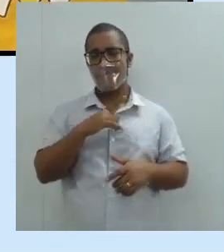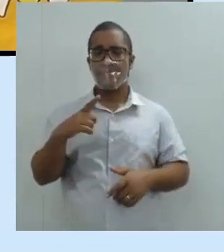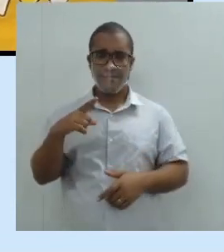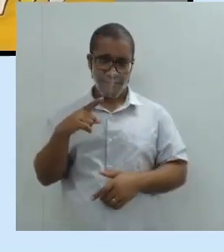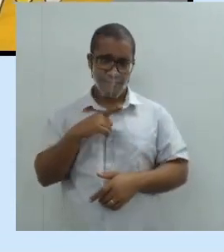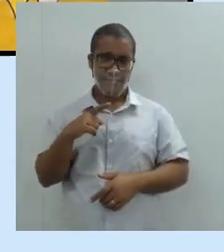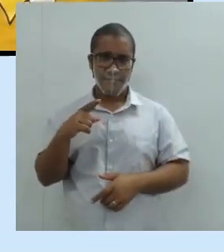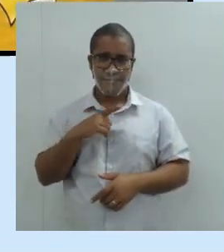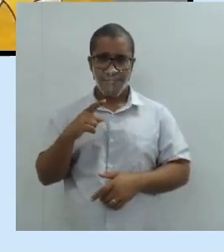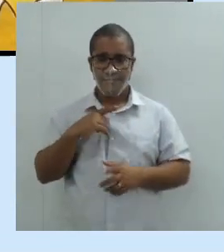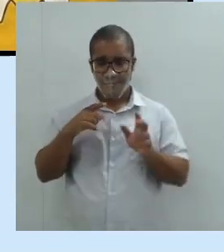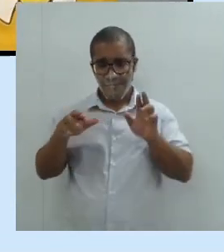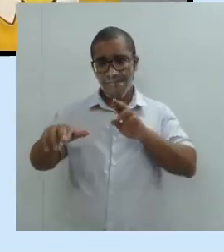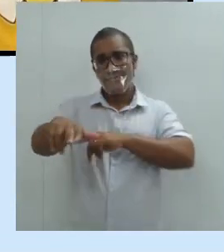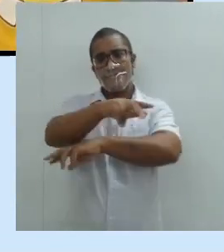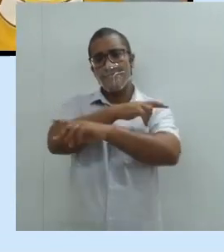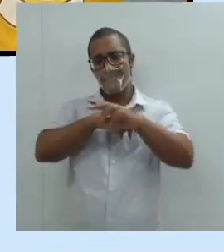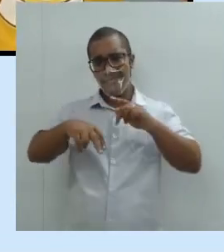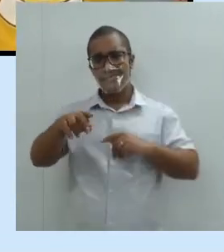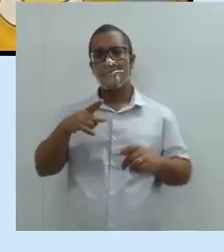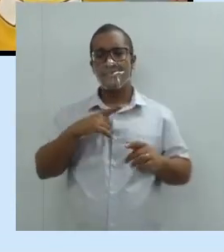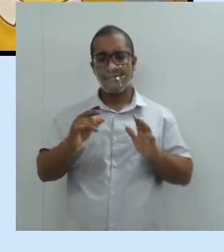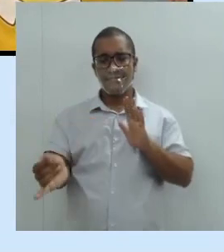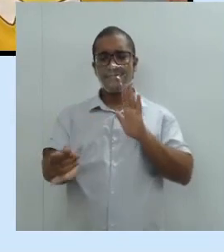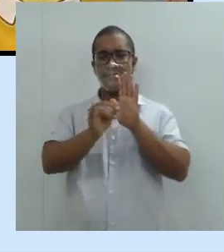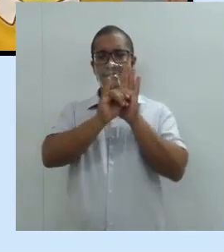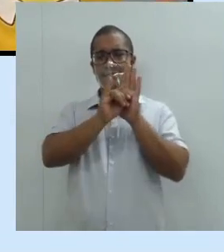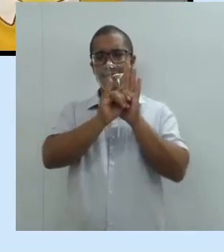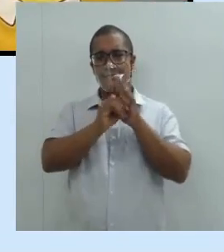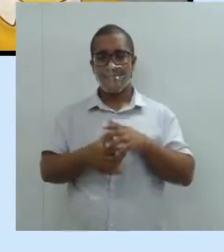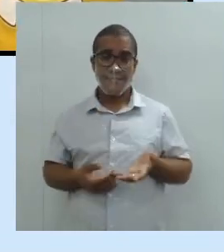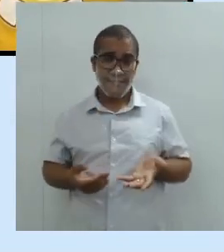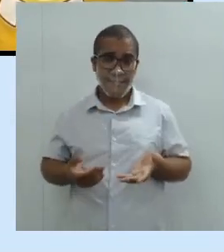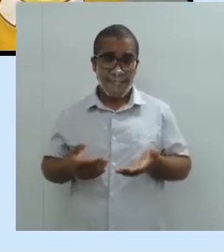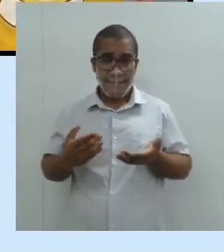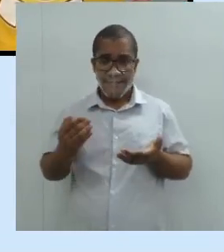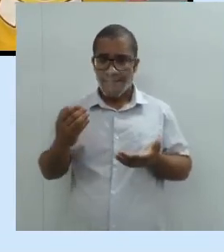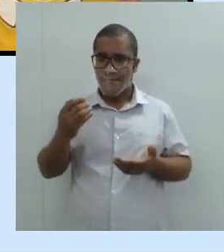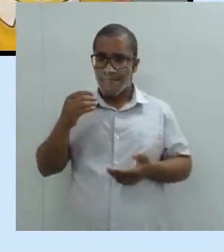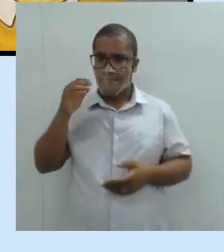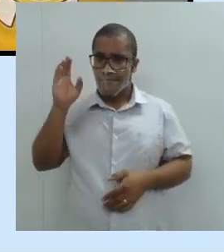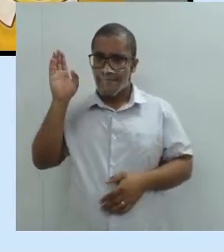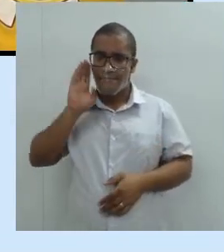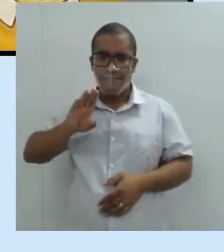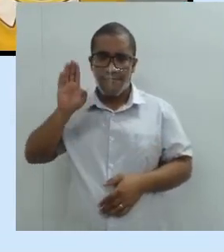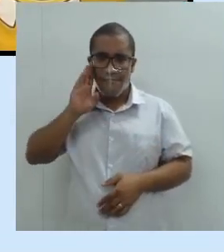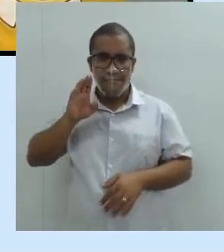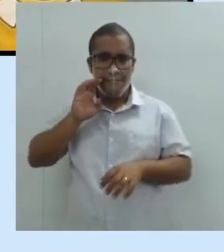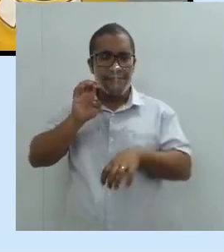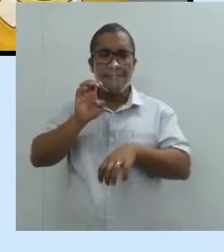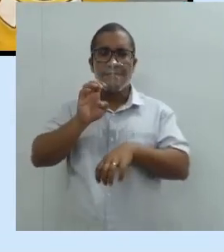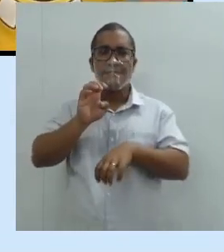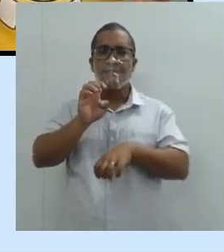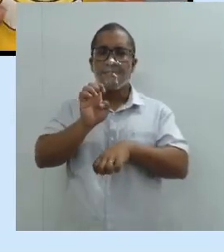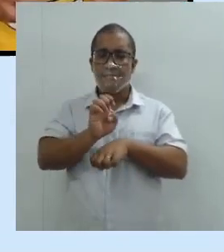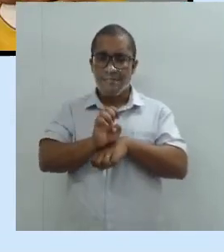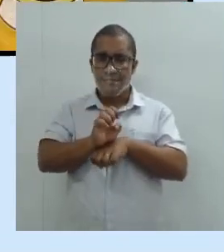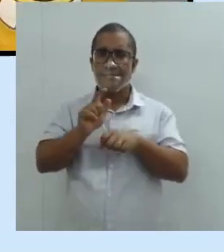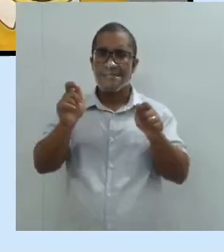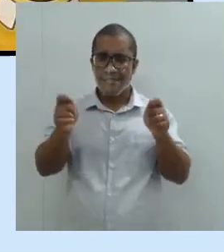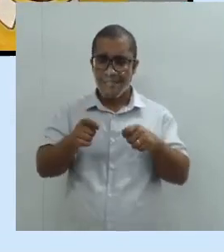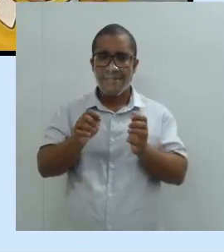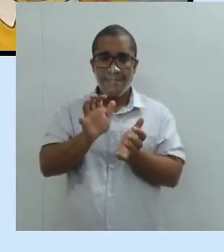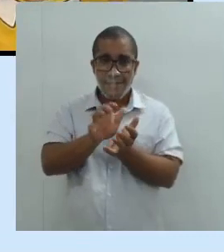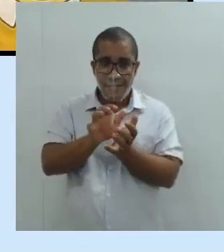né, nós temos no nosso estado a nossa identidade. Então, isso é muito bacana de ver num estado que ele é multicultural. Em